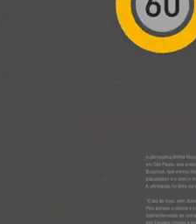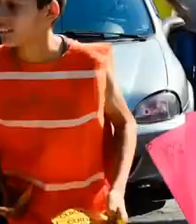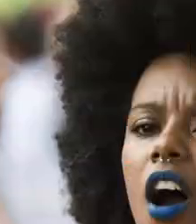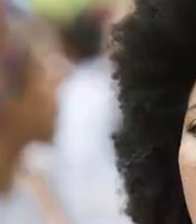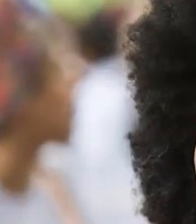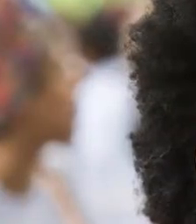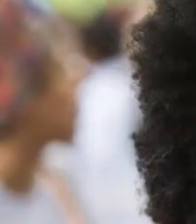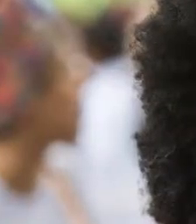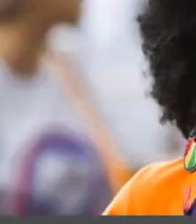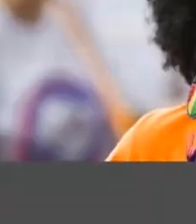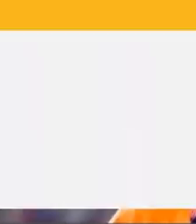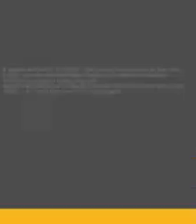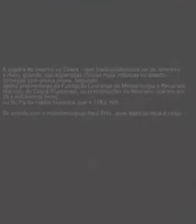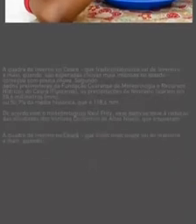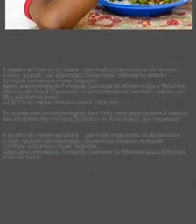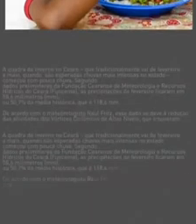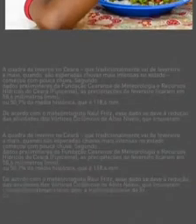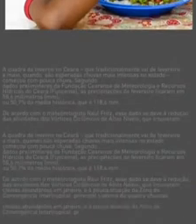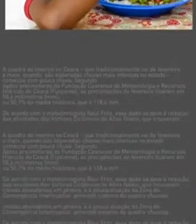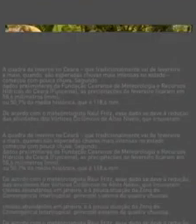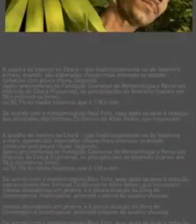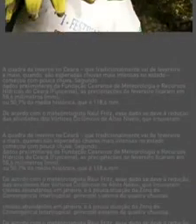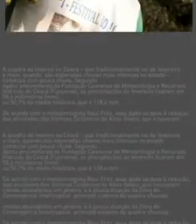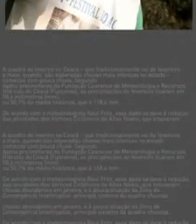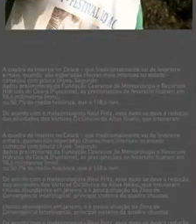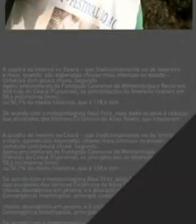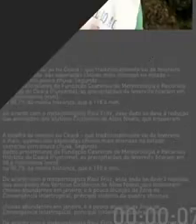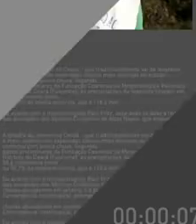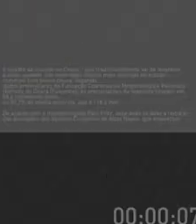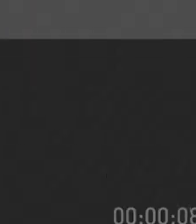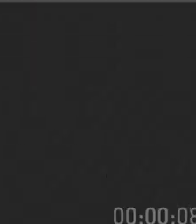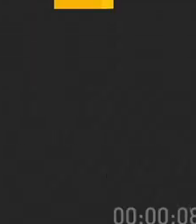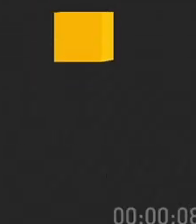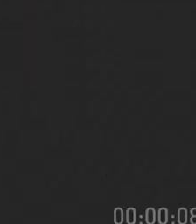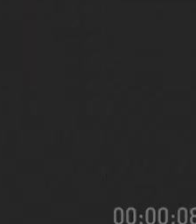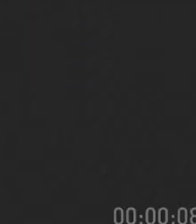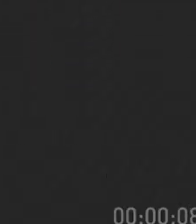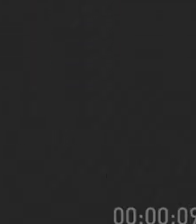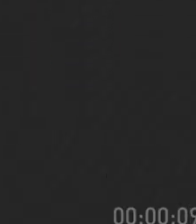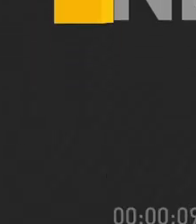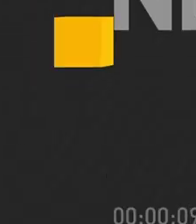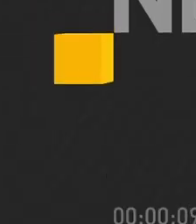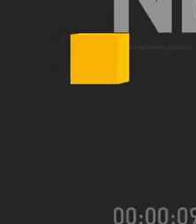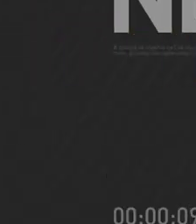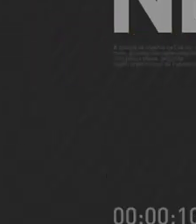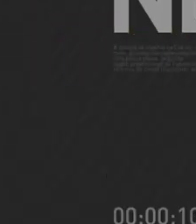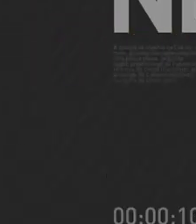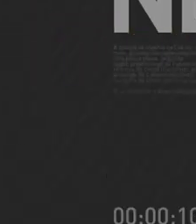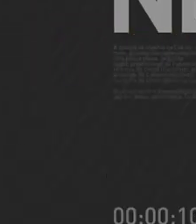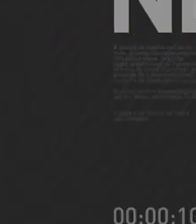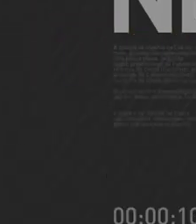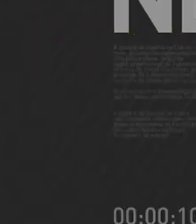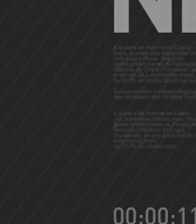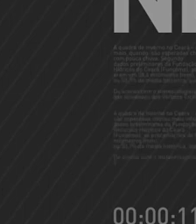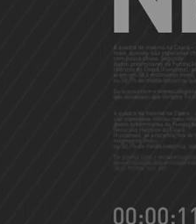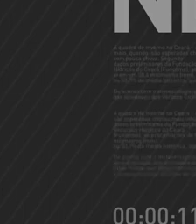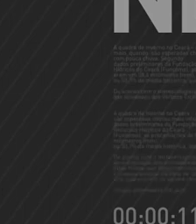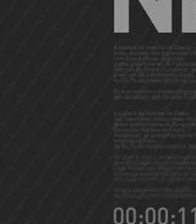Legendas Pedro Negri